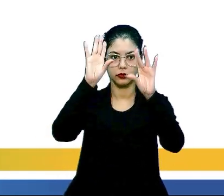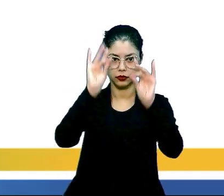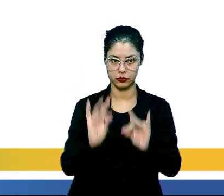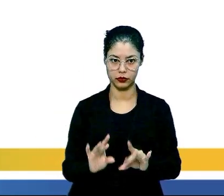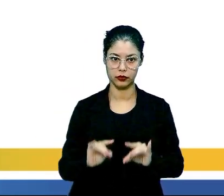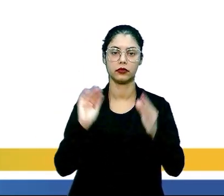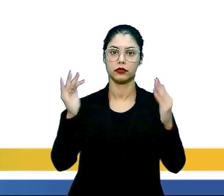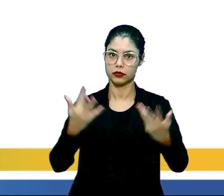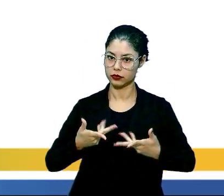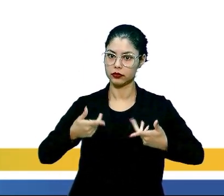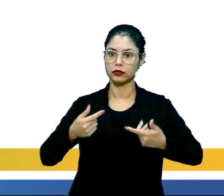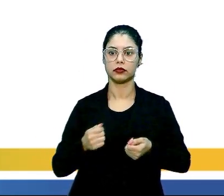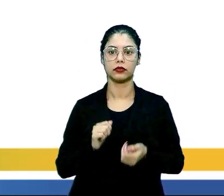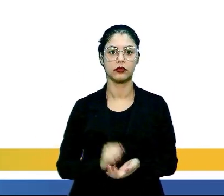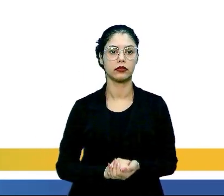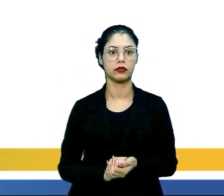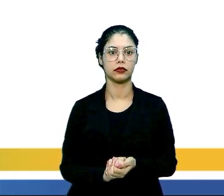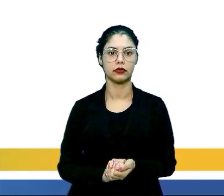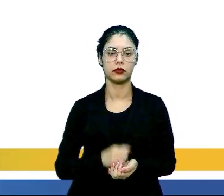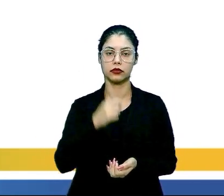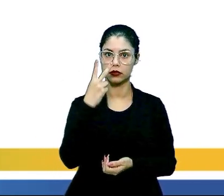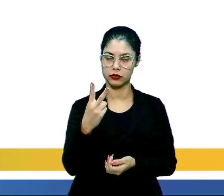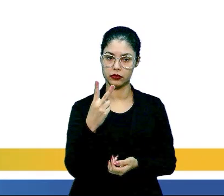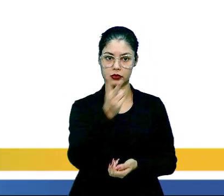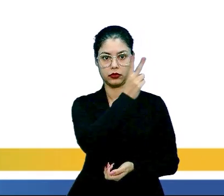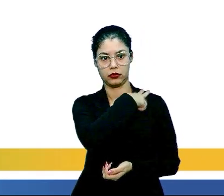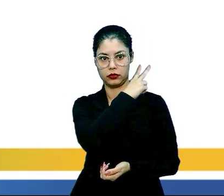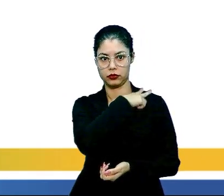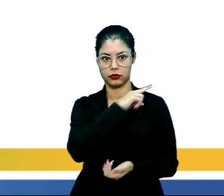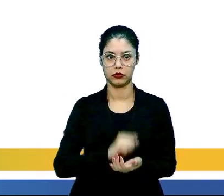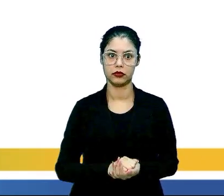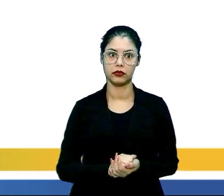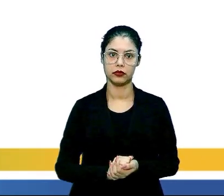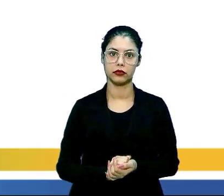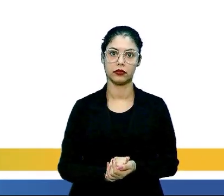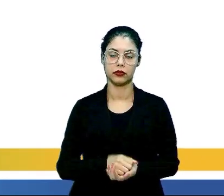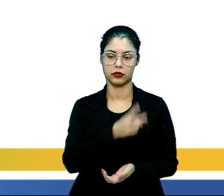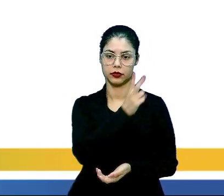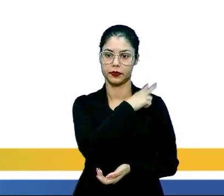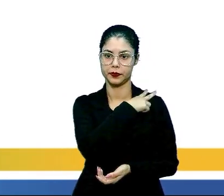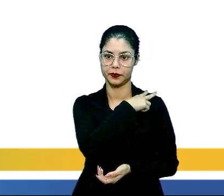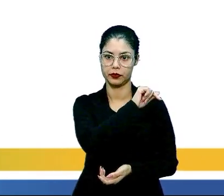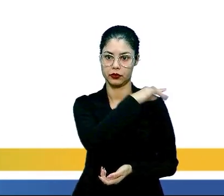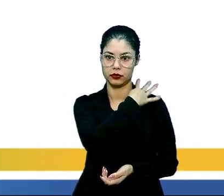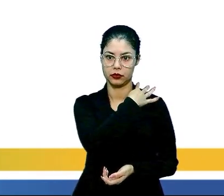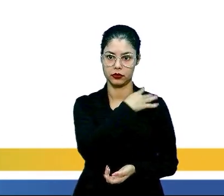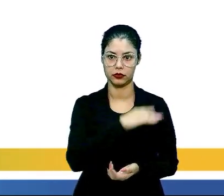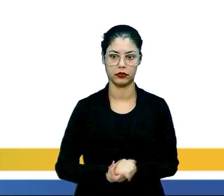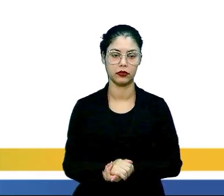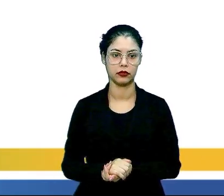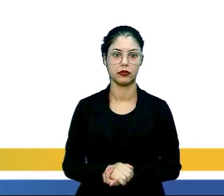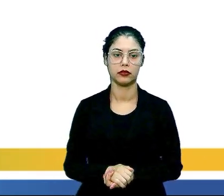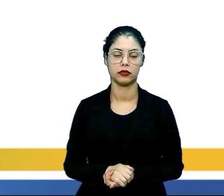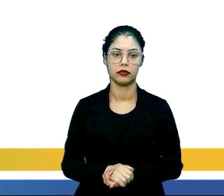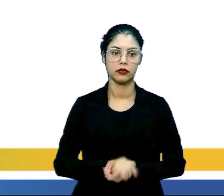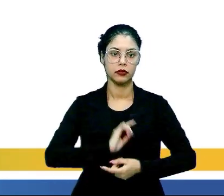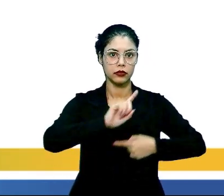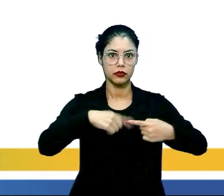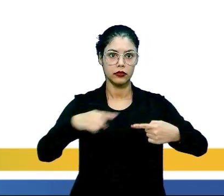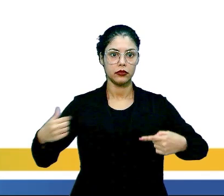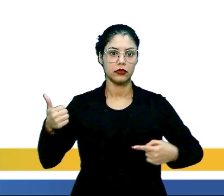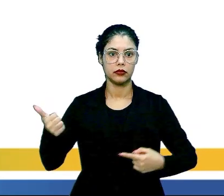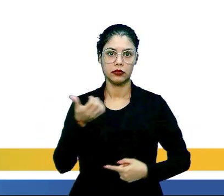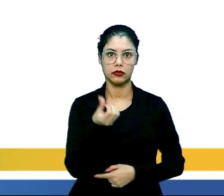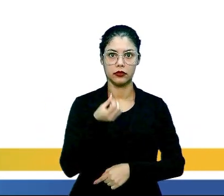competências e habilidades. O volume é o 2 agora, trocamos o livro, tá? A gente estava inicialmente no volume 1, agora é volume 2,